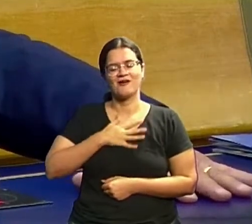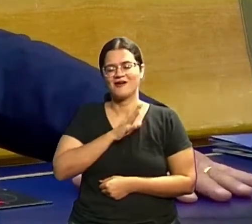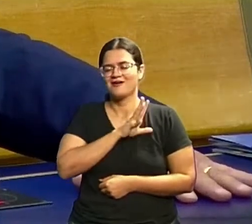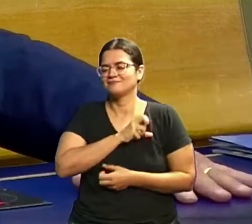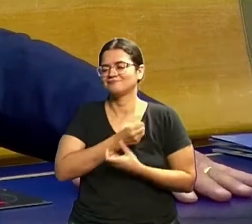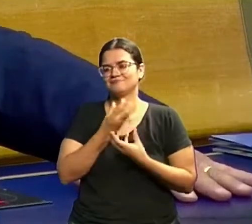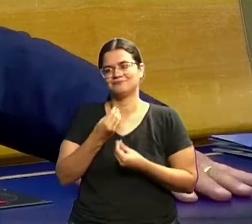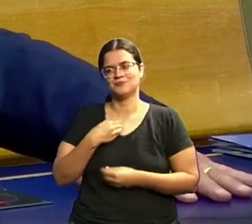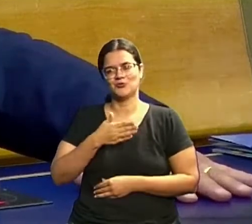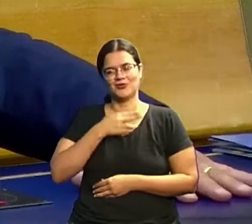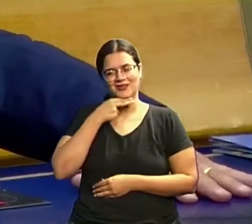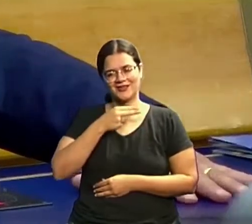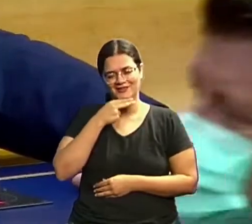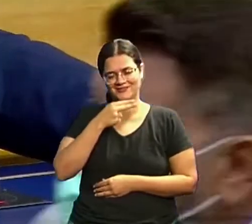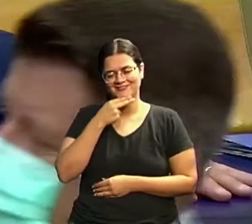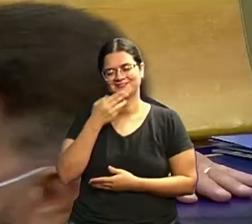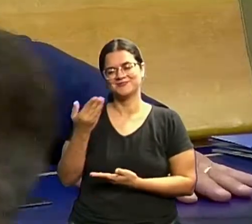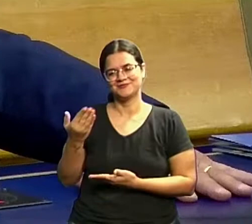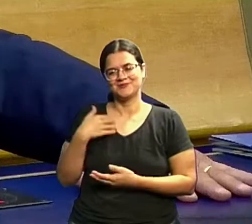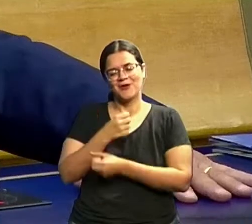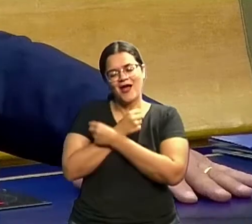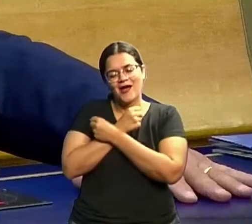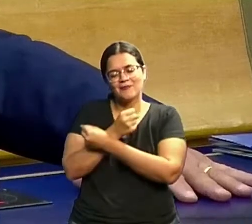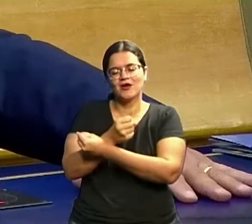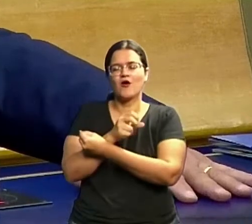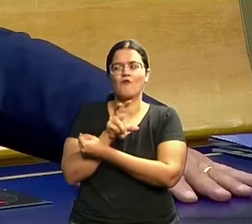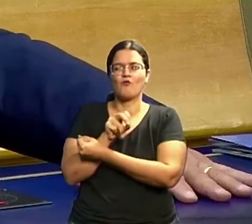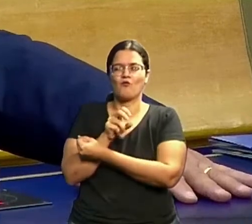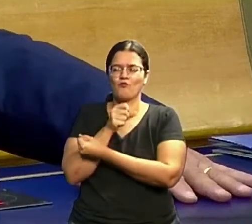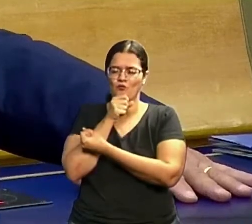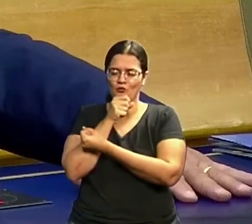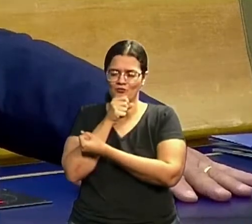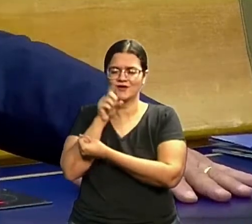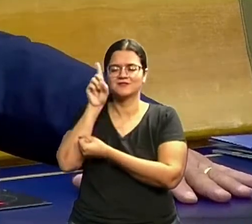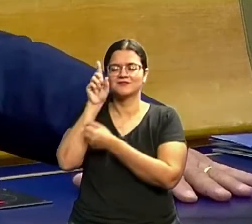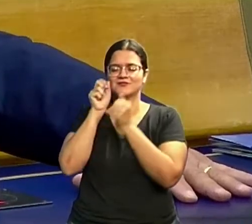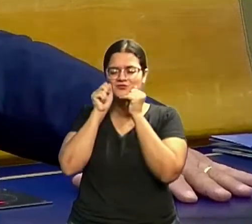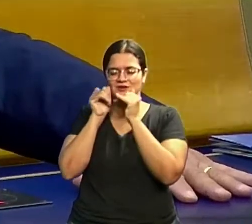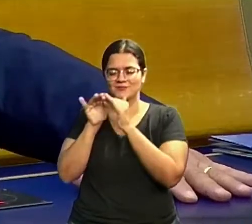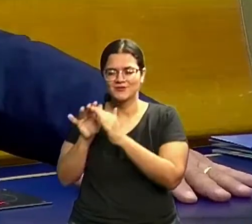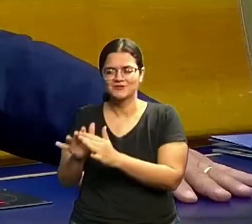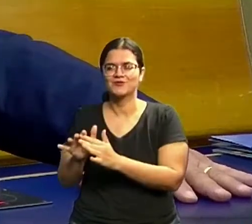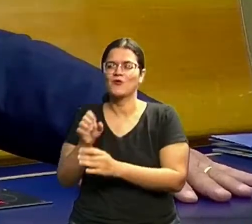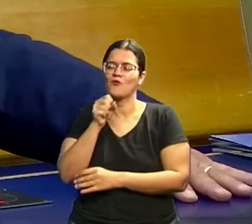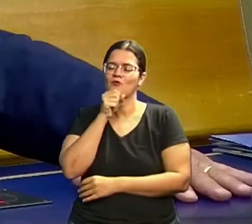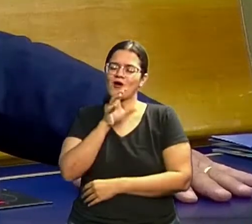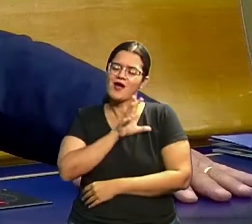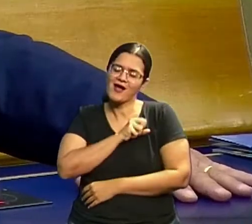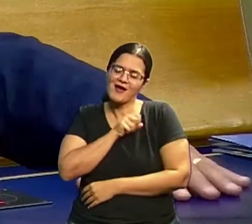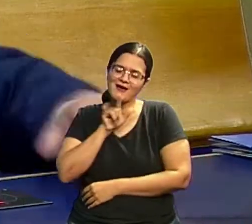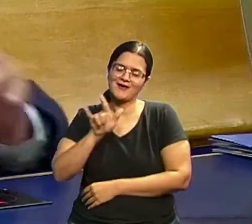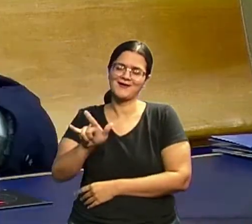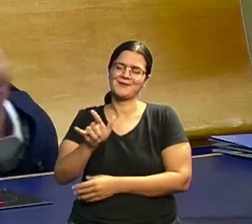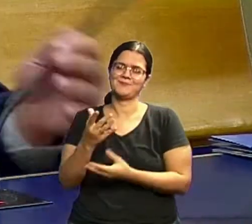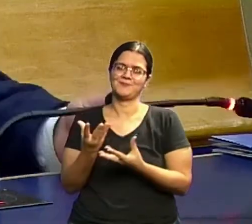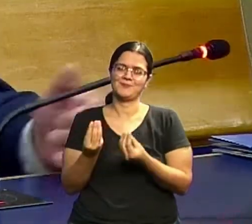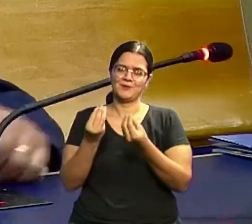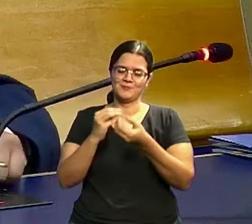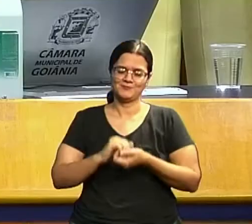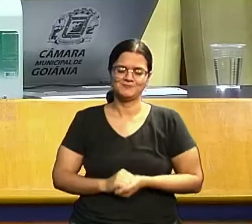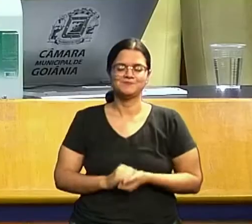dele. Fica aqui, João Vicente, meu abraço do vovô, que Deus te abençoe, o vovô te ama muito. Muito obrigado,